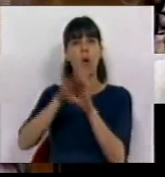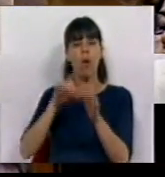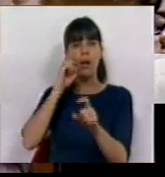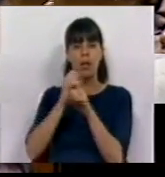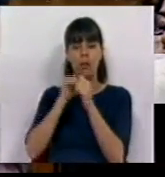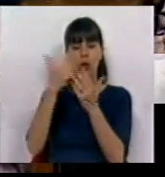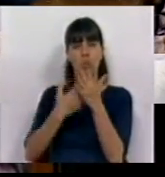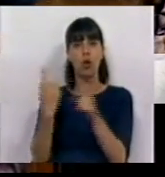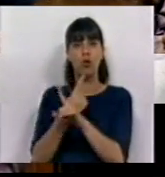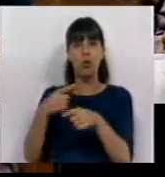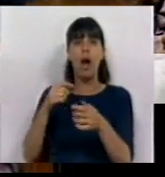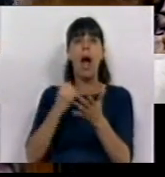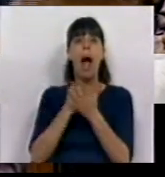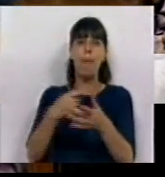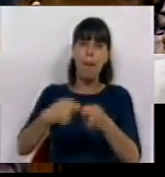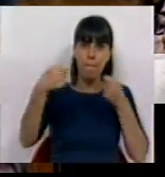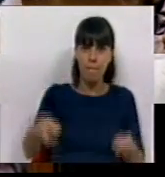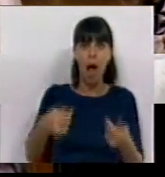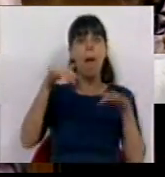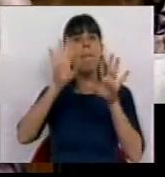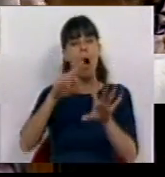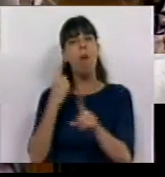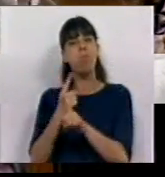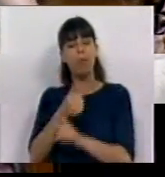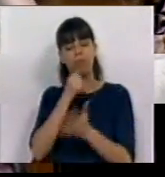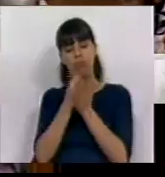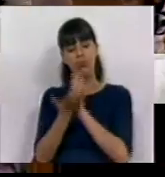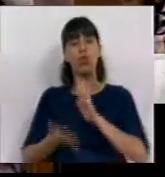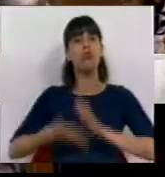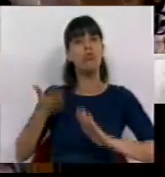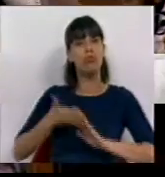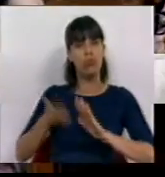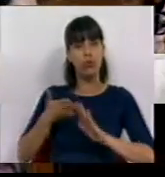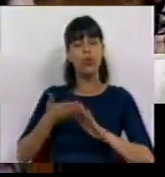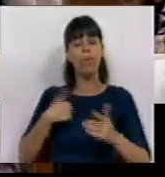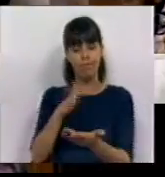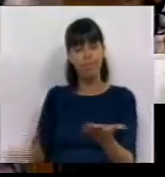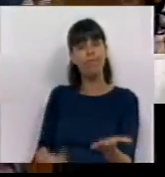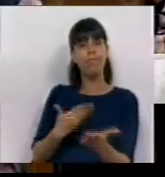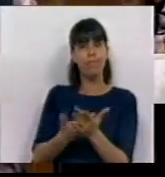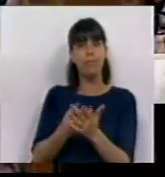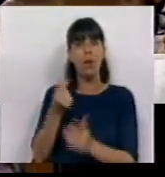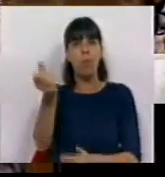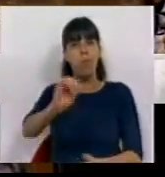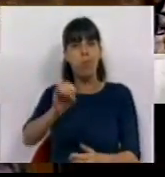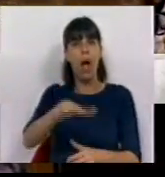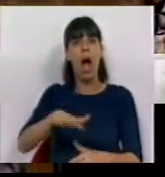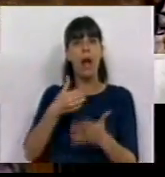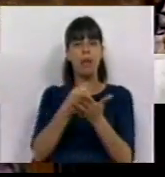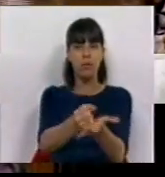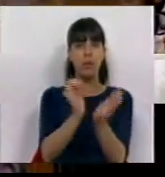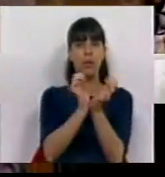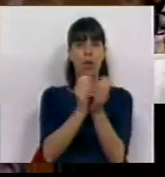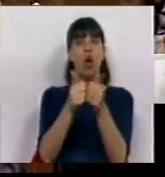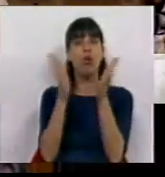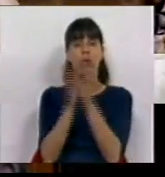de recurso e o alargamento destes apoios, mas também a tomada de medidas urgentes e por isso temos proposto a gratuitidade no âmbito da ação social